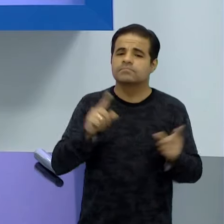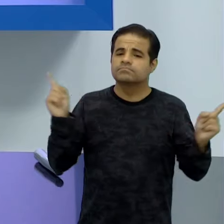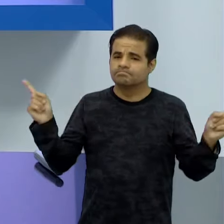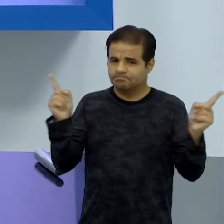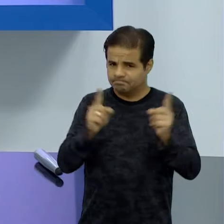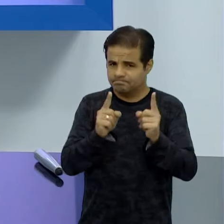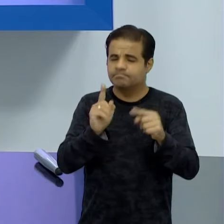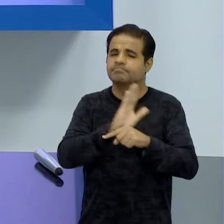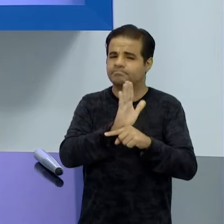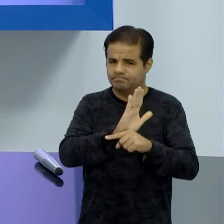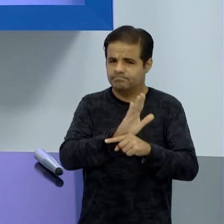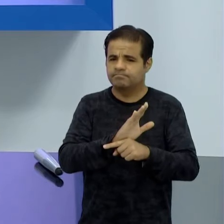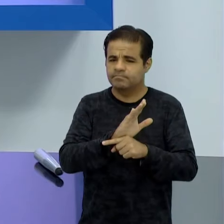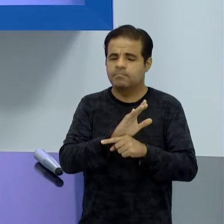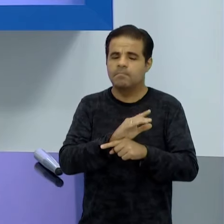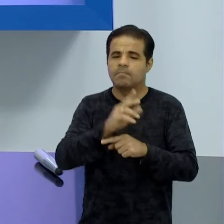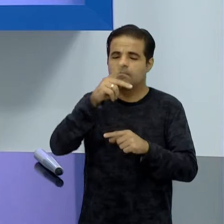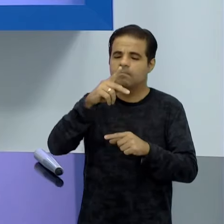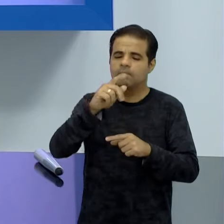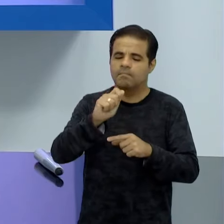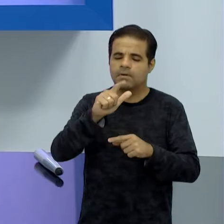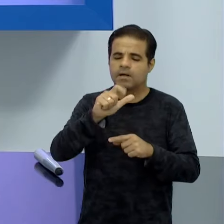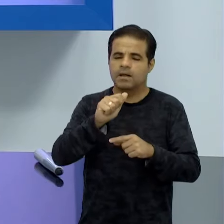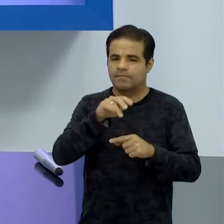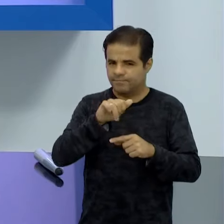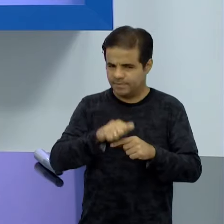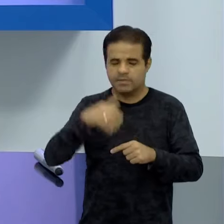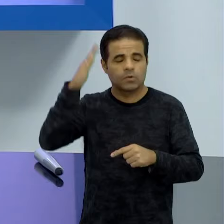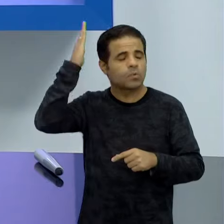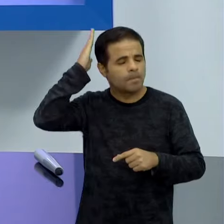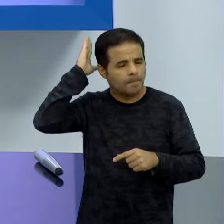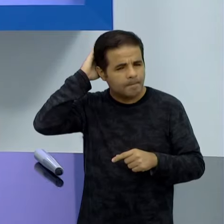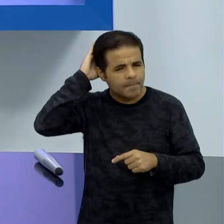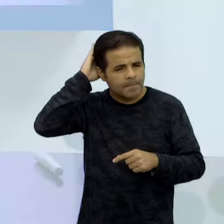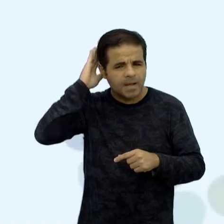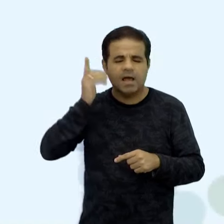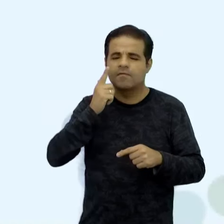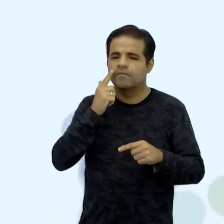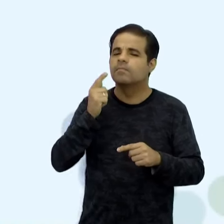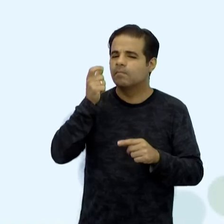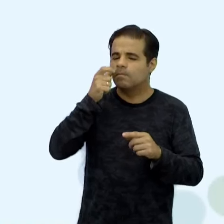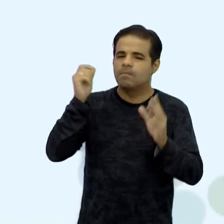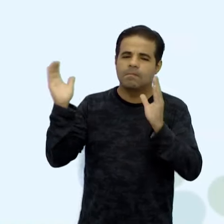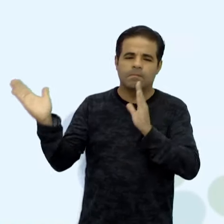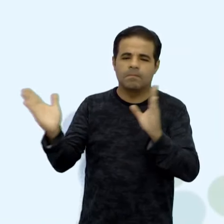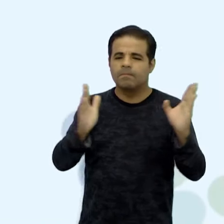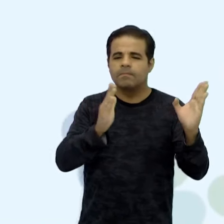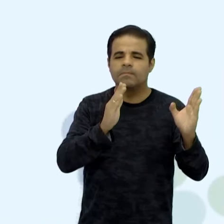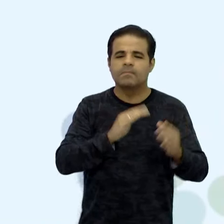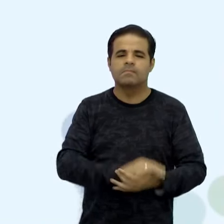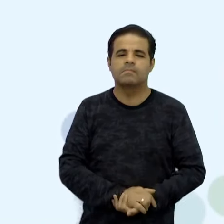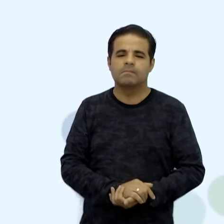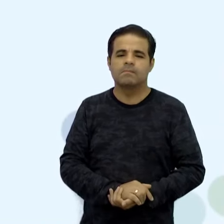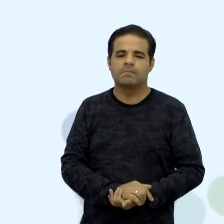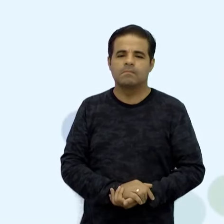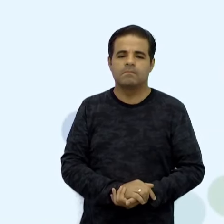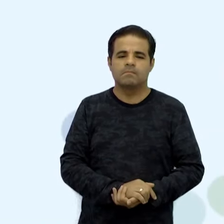de uma reportagem de uma palafita lá do Pará. Vamos voltar aí para a nossa tela.